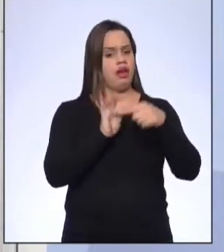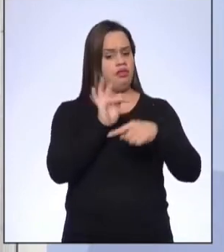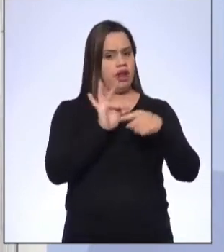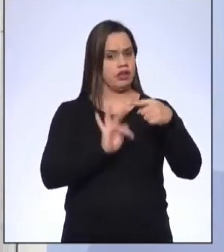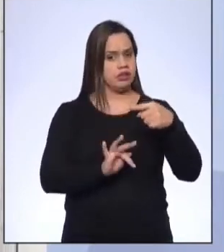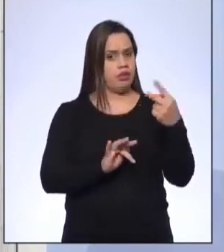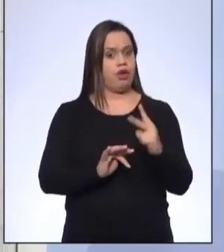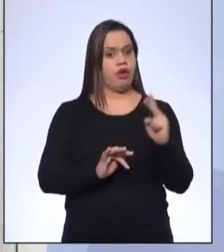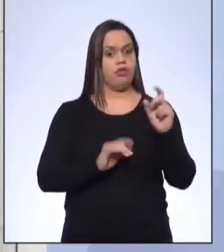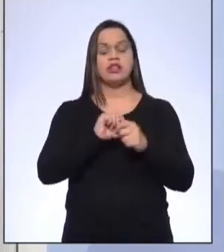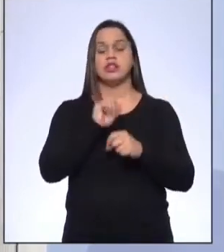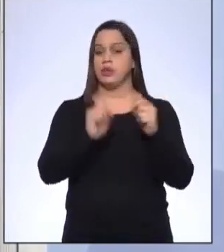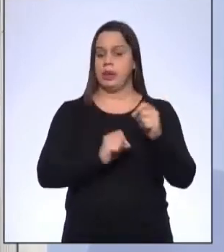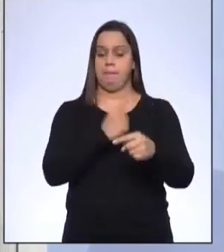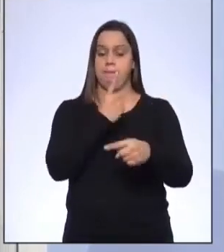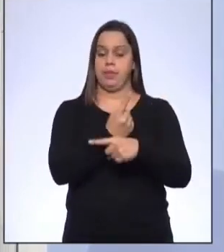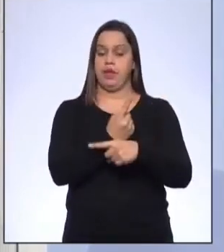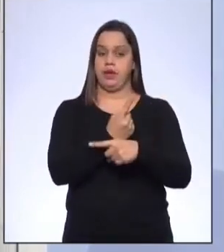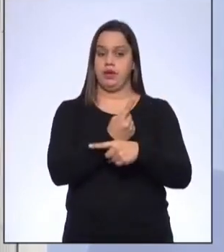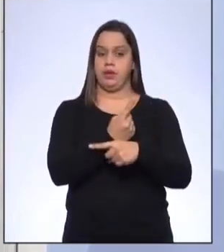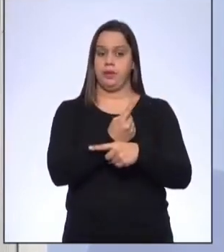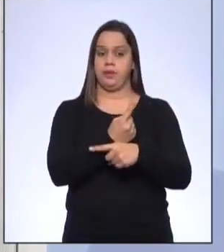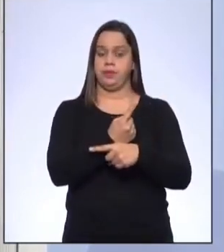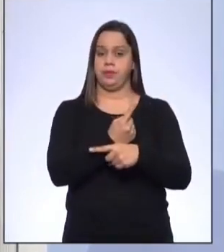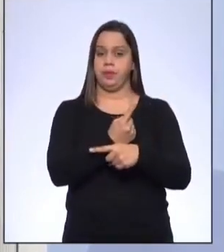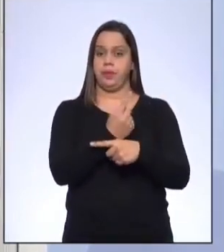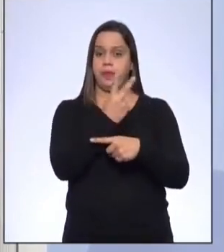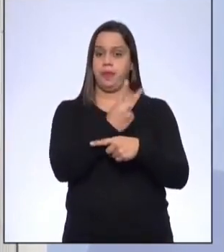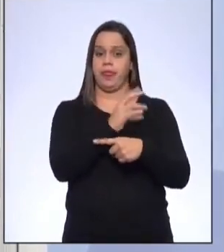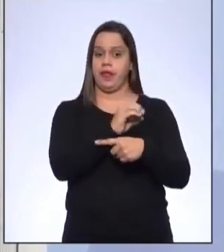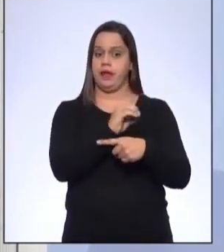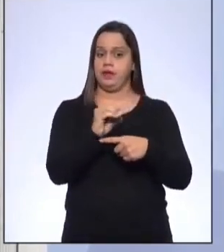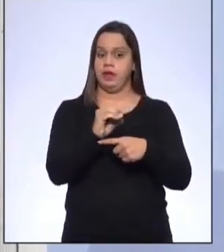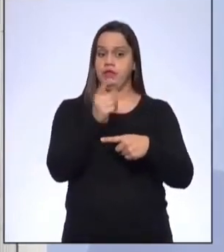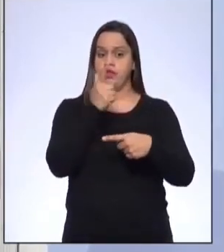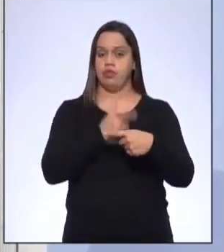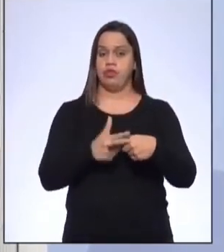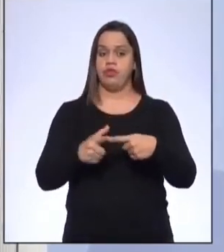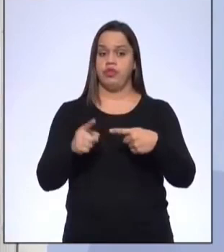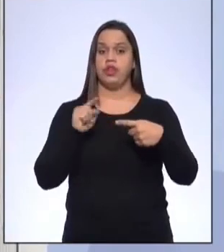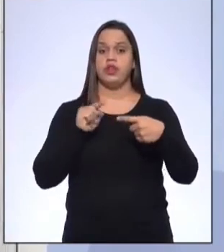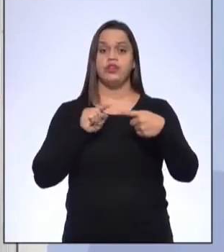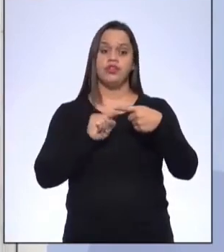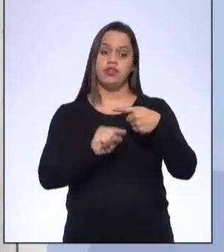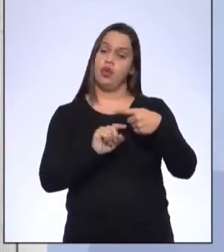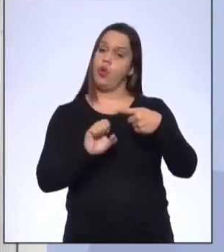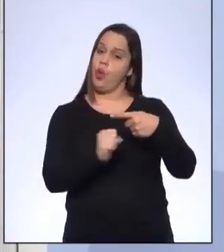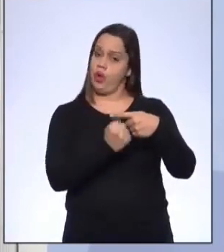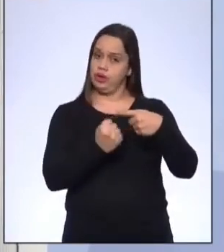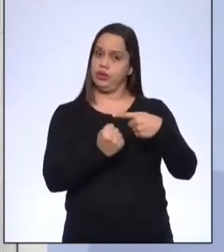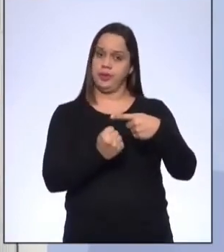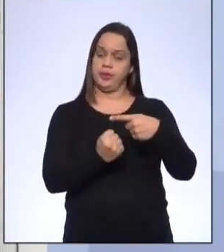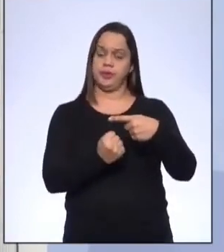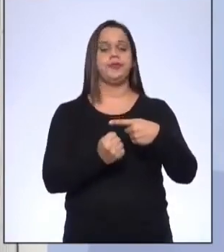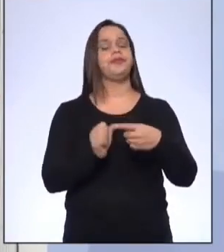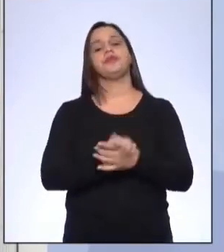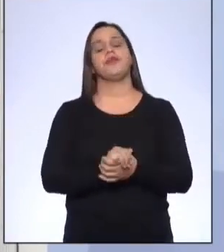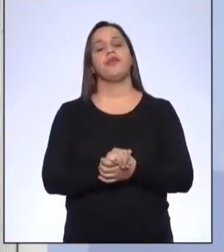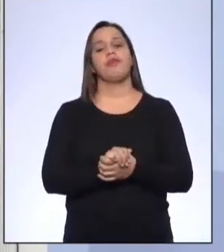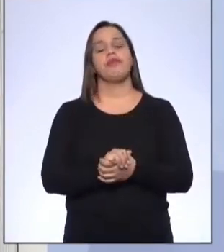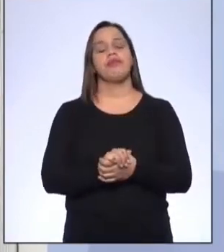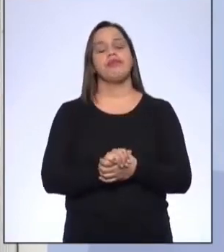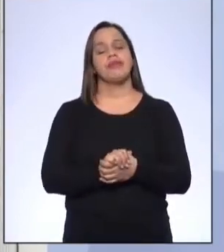pegar os 1.200, ok? E vou dividir por quanto? Vou dividir por 8 partes. Em 8